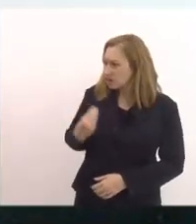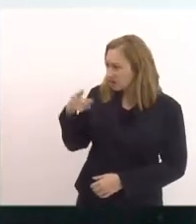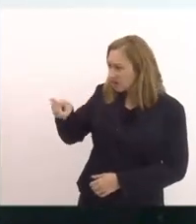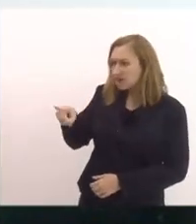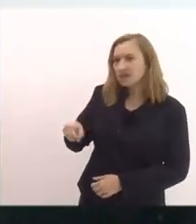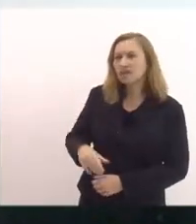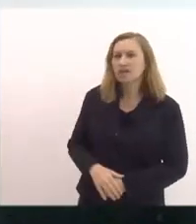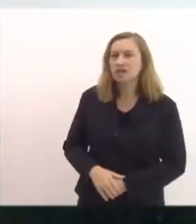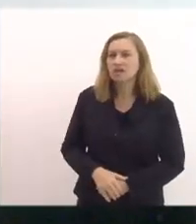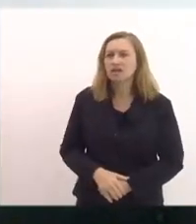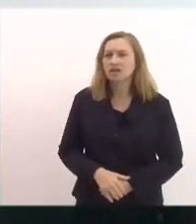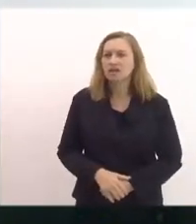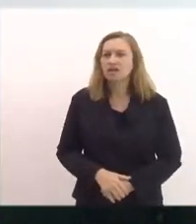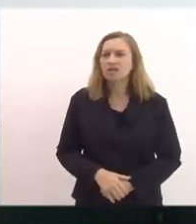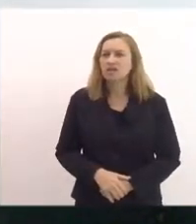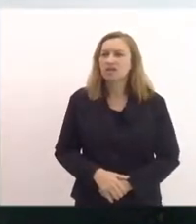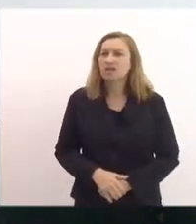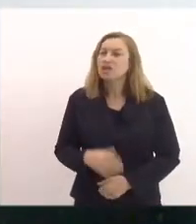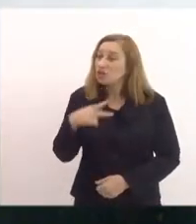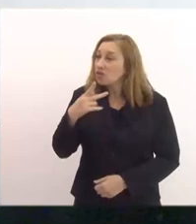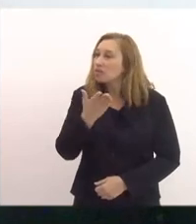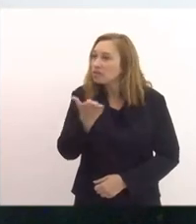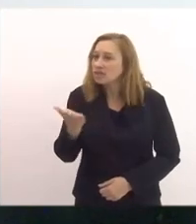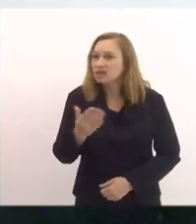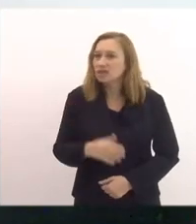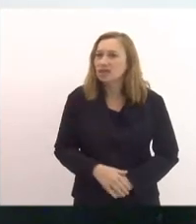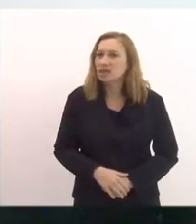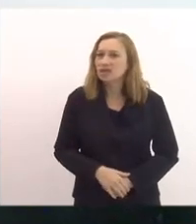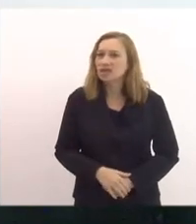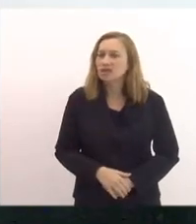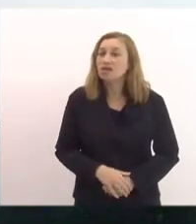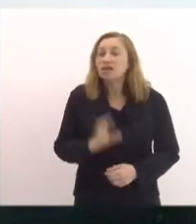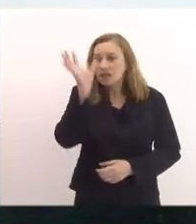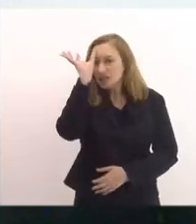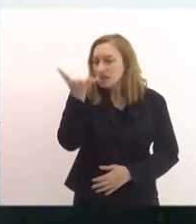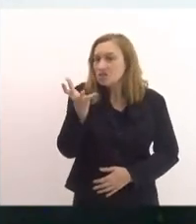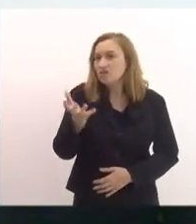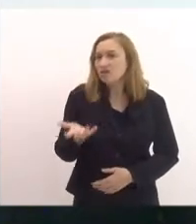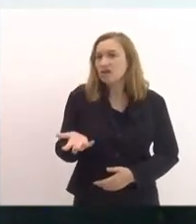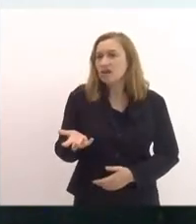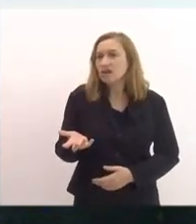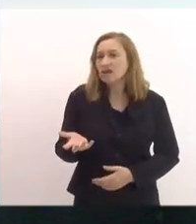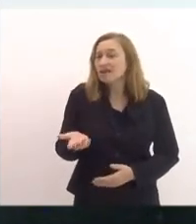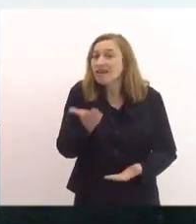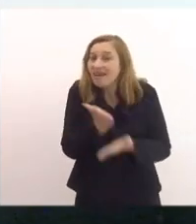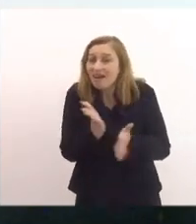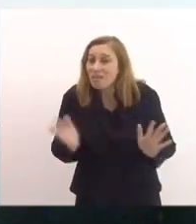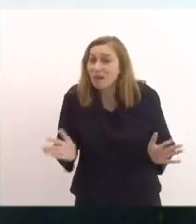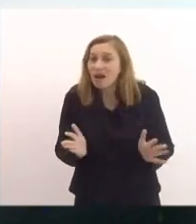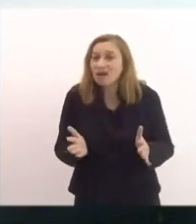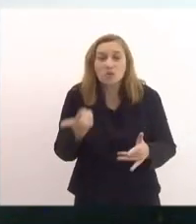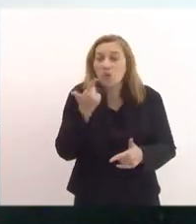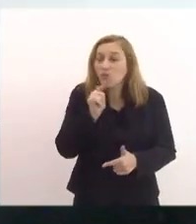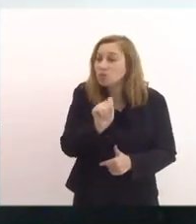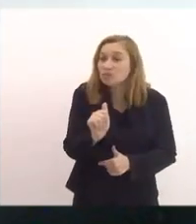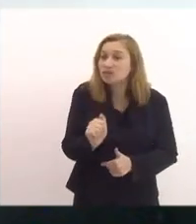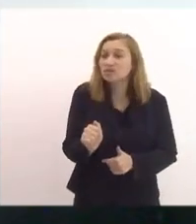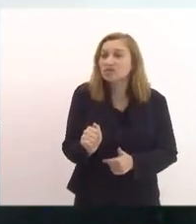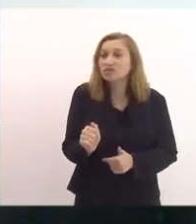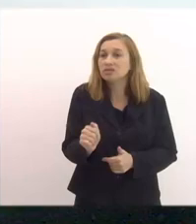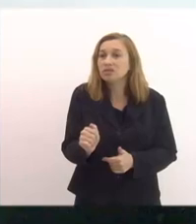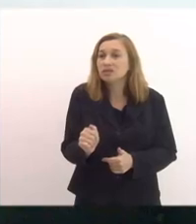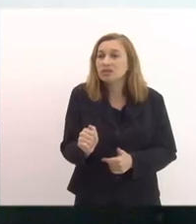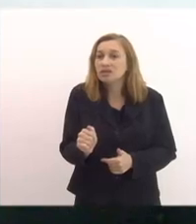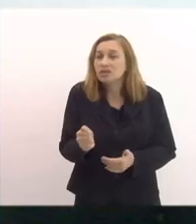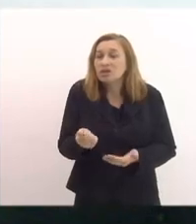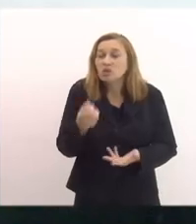GBM está aqui. E eu falo para você, isso tem que ser resolvido, cara. Essa novela tem que acabar. Eu não consigo mais perder essa